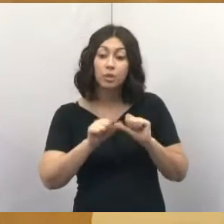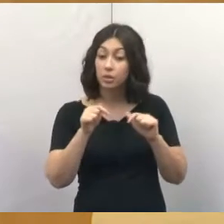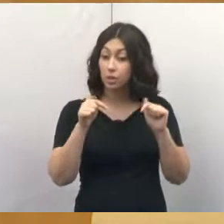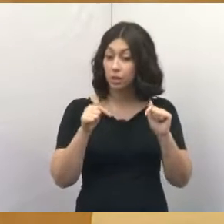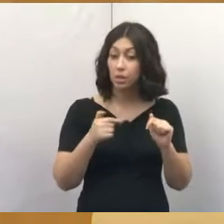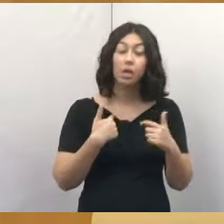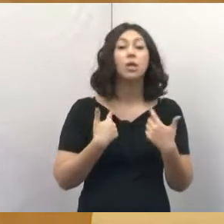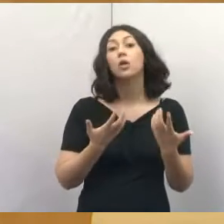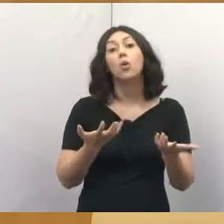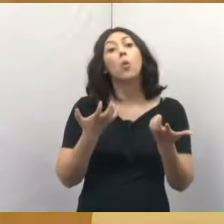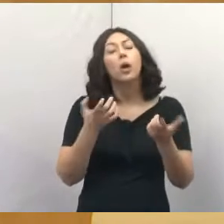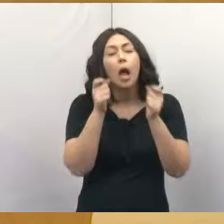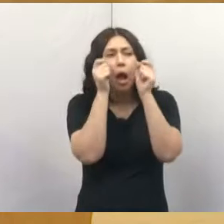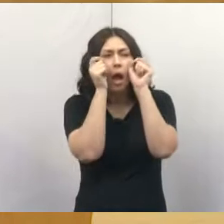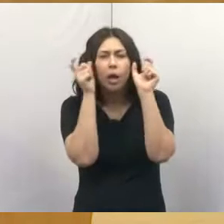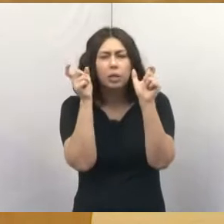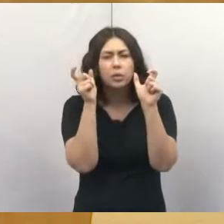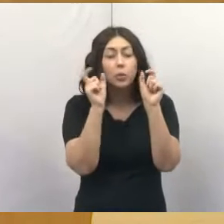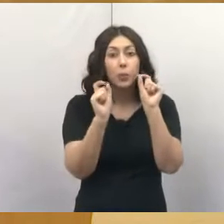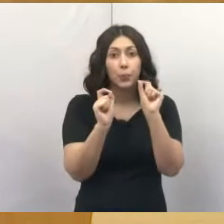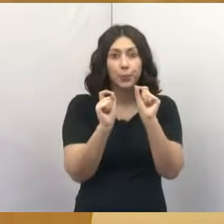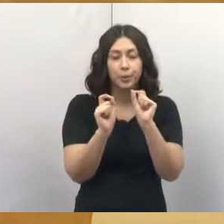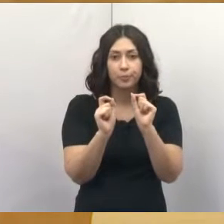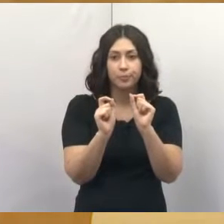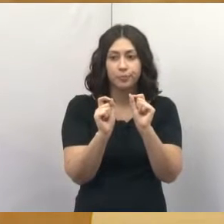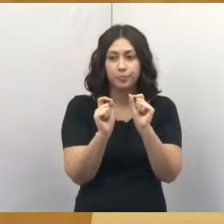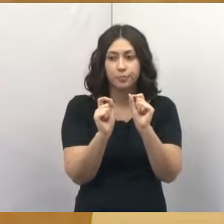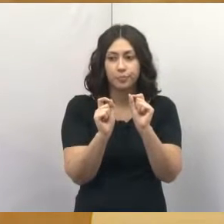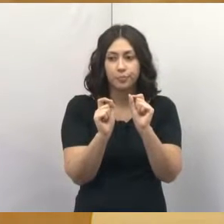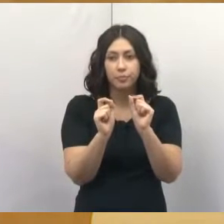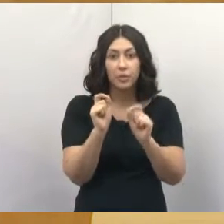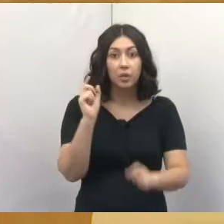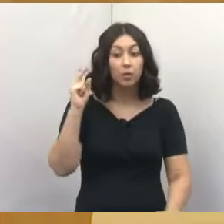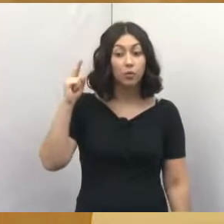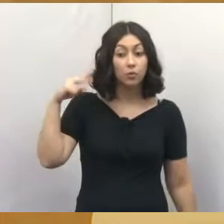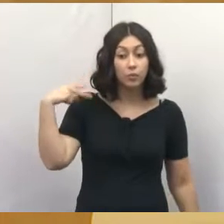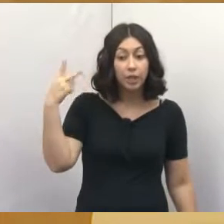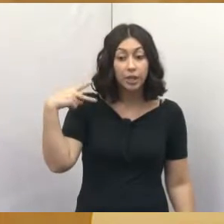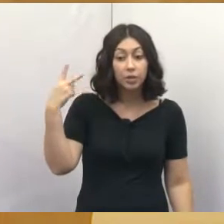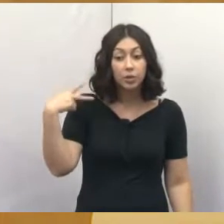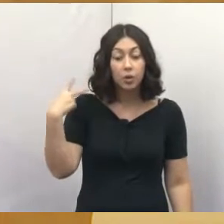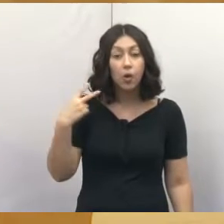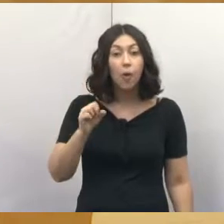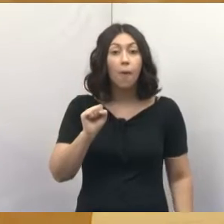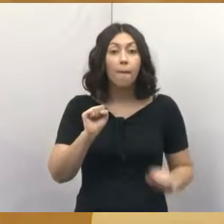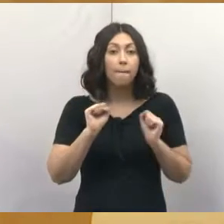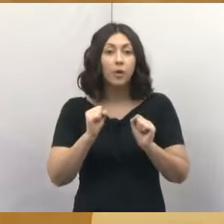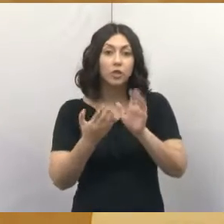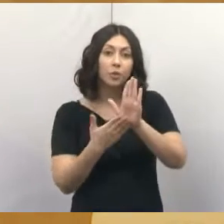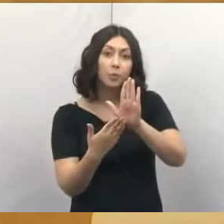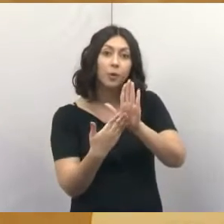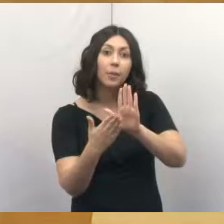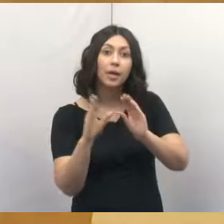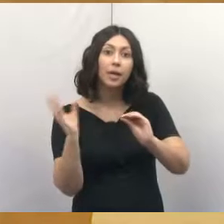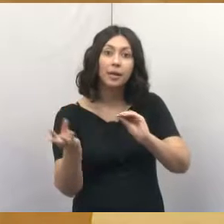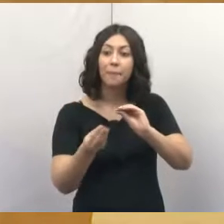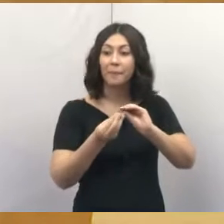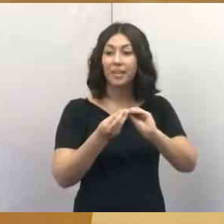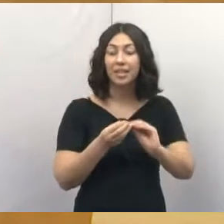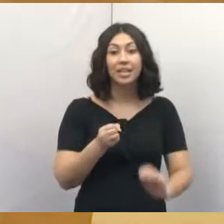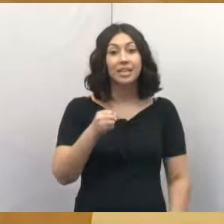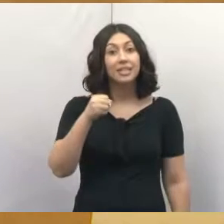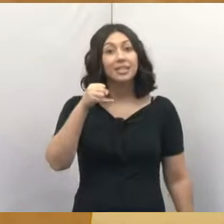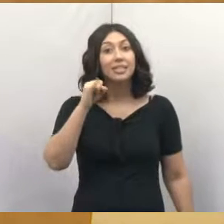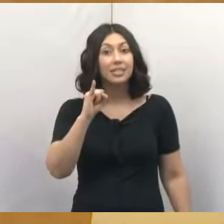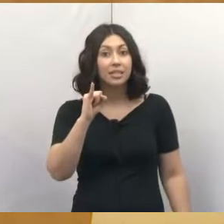eu quero chamar a atenção, é que o vereador só poderá propor uma emenda se ele tiver a